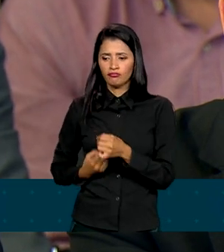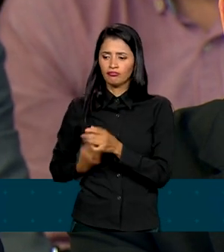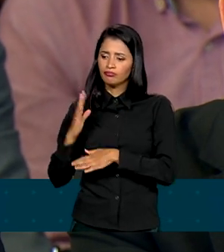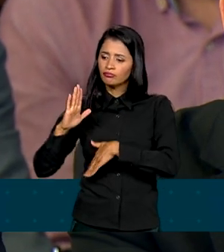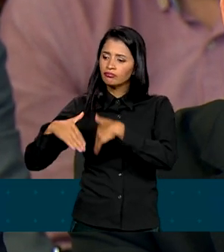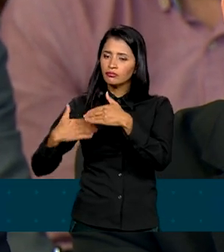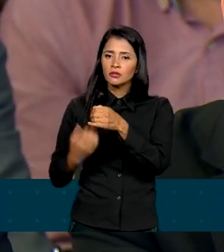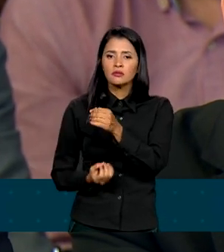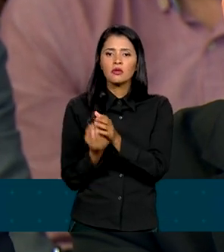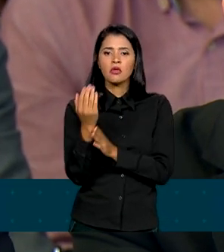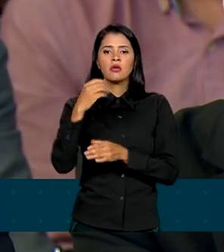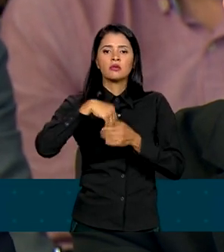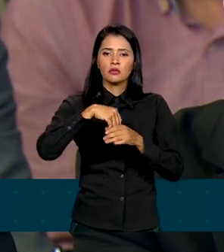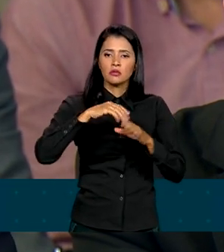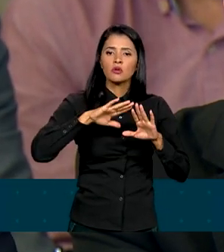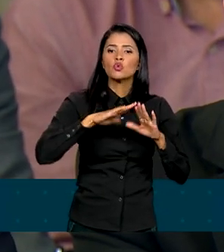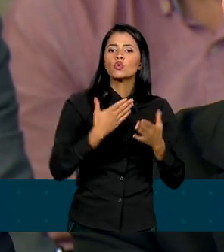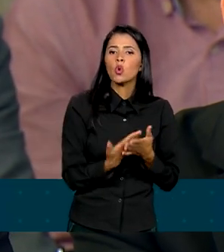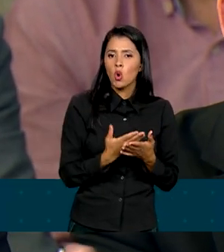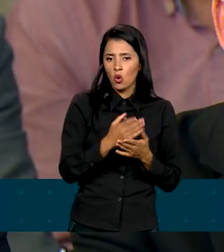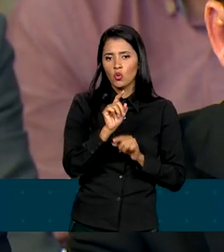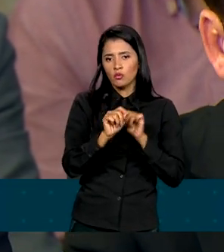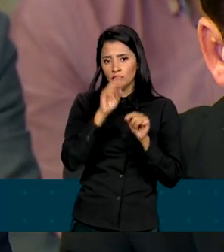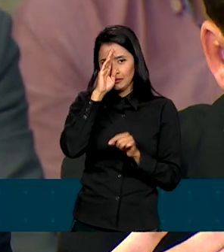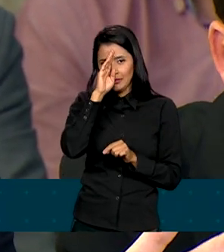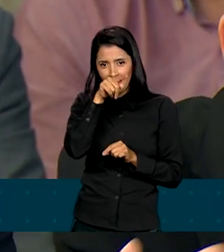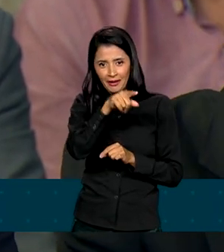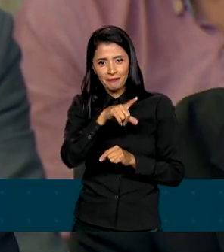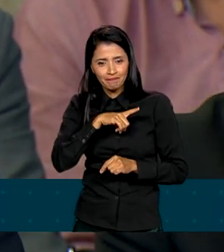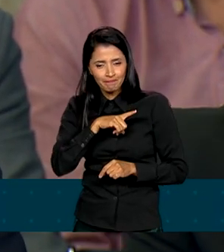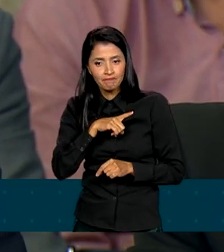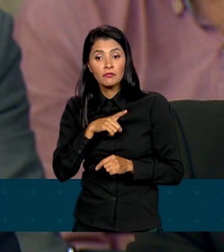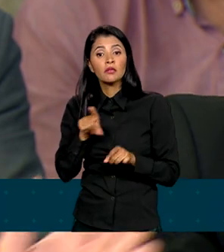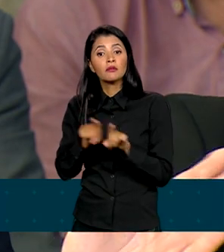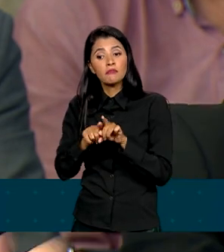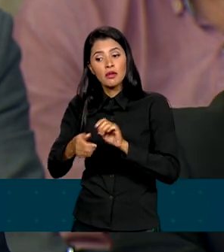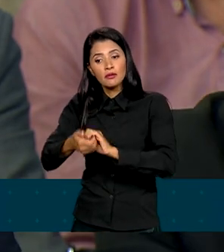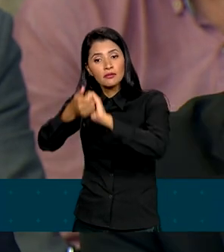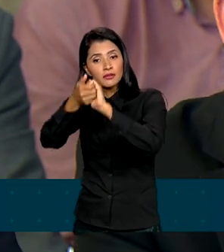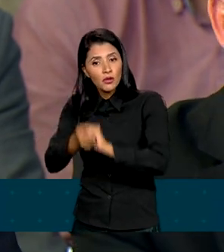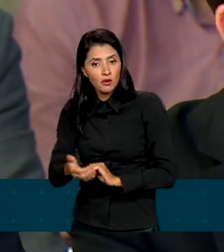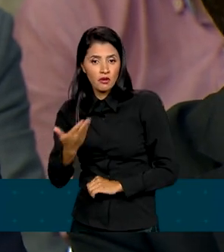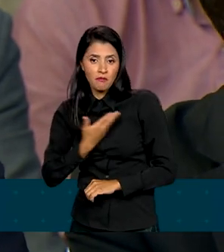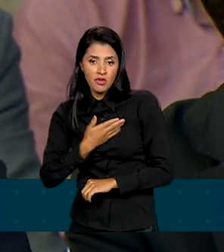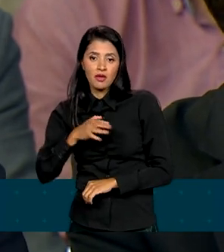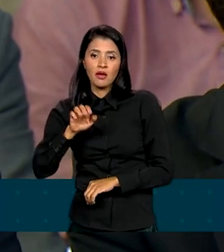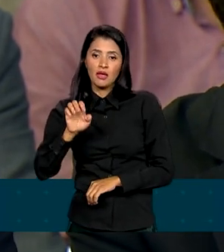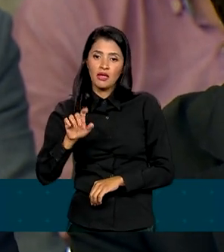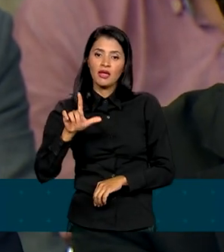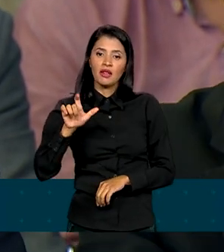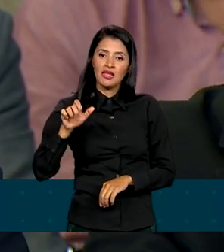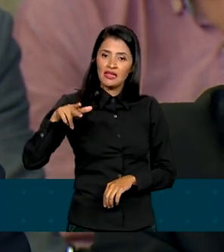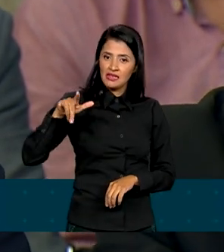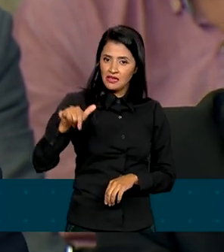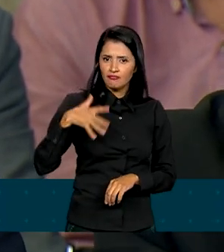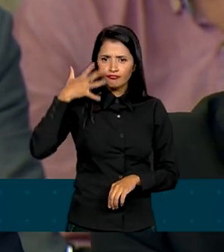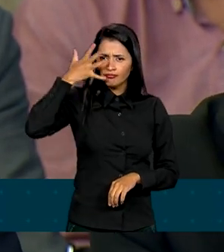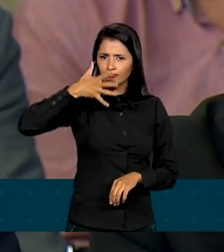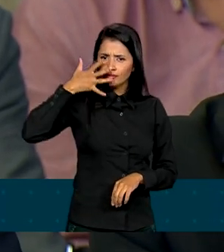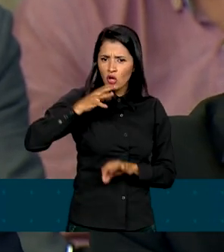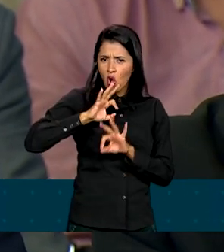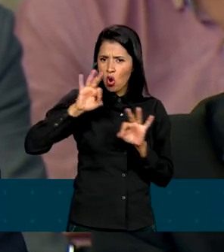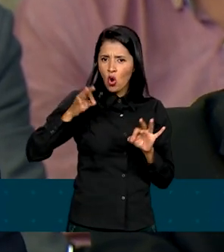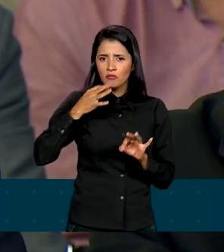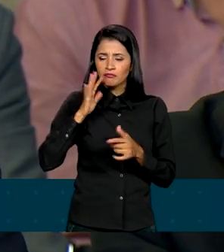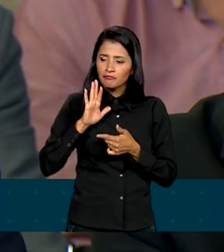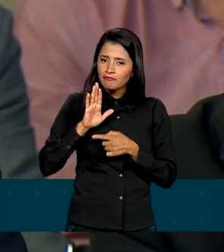nas escolas, principalmente. Queria saudar aqui a nossa amiga Helenice, né, que deu um baita discurso aí representando